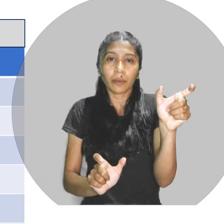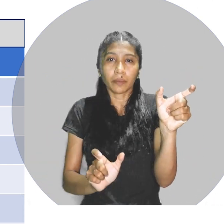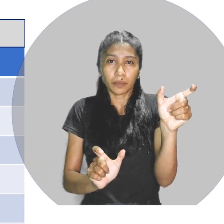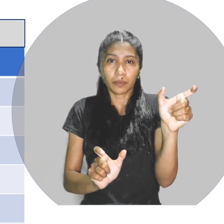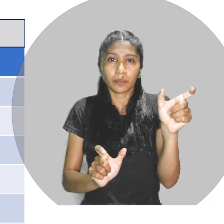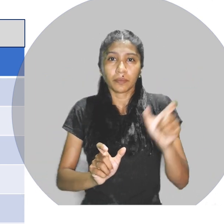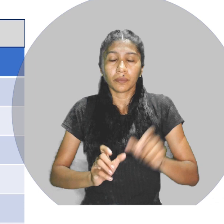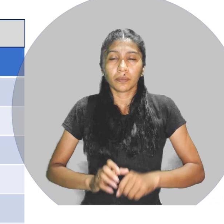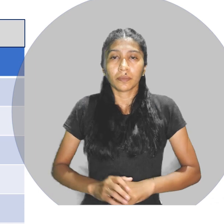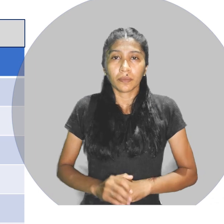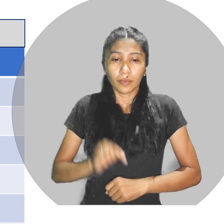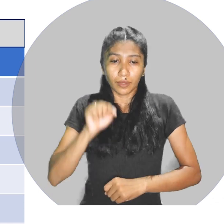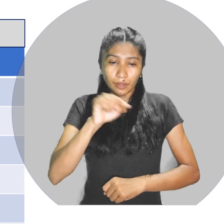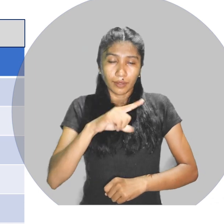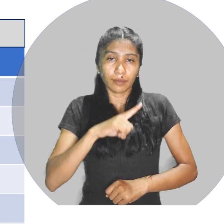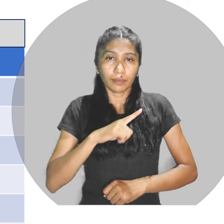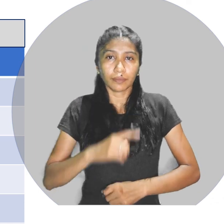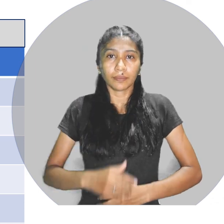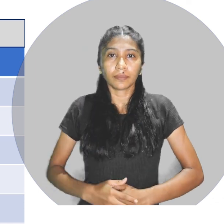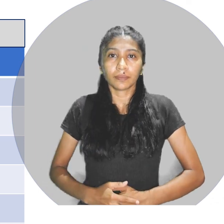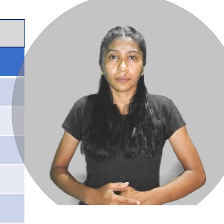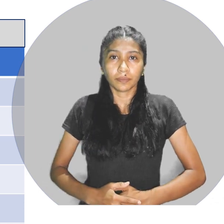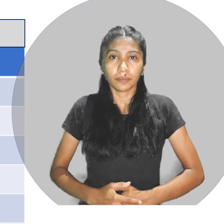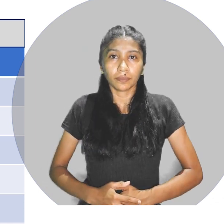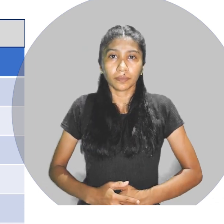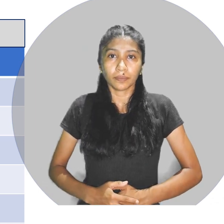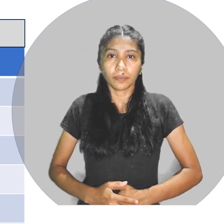nos imparisilábicos e parisilábicos.